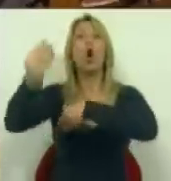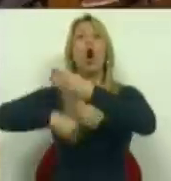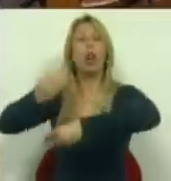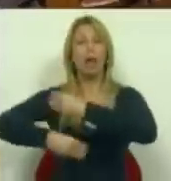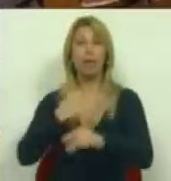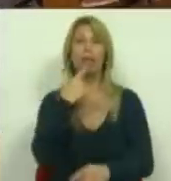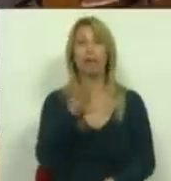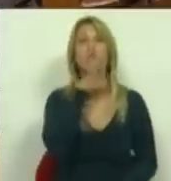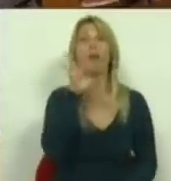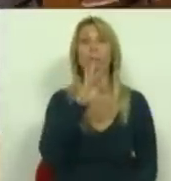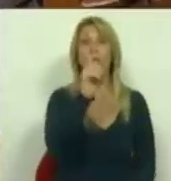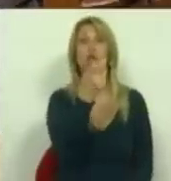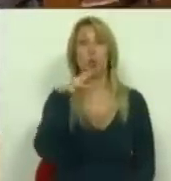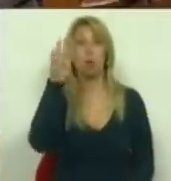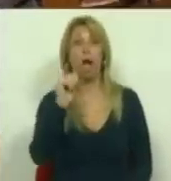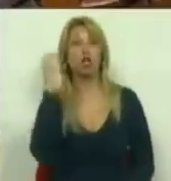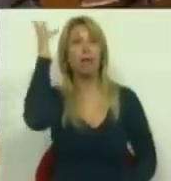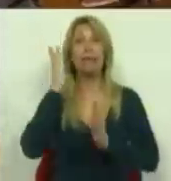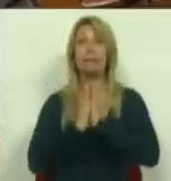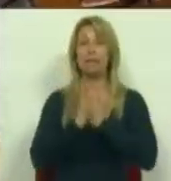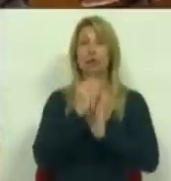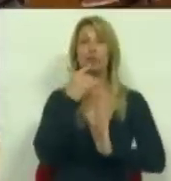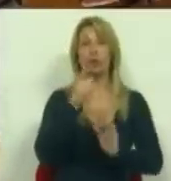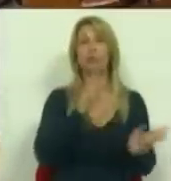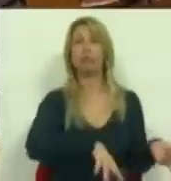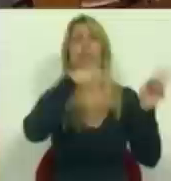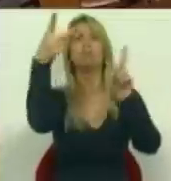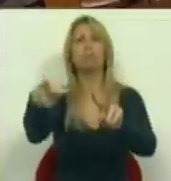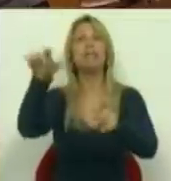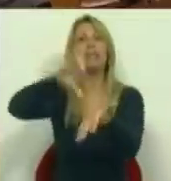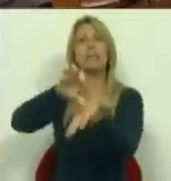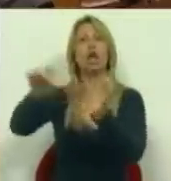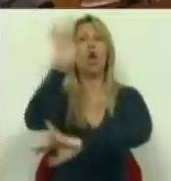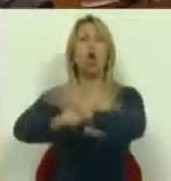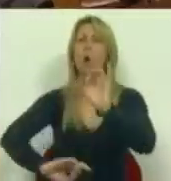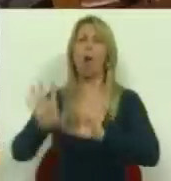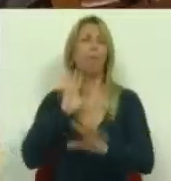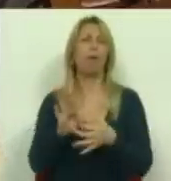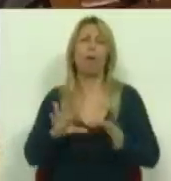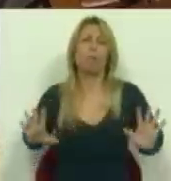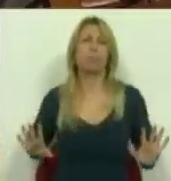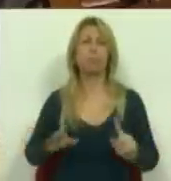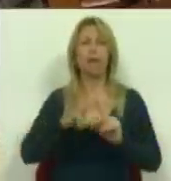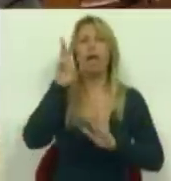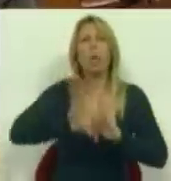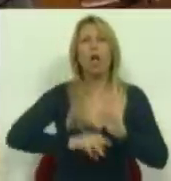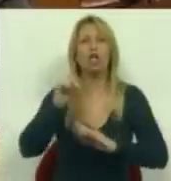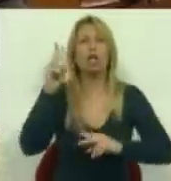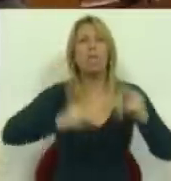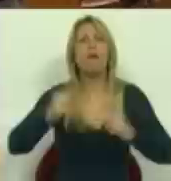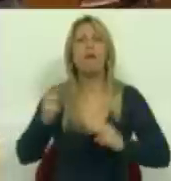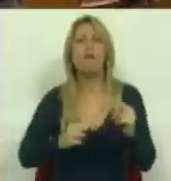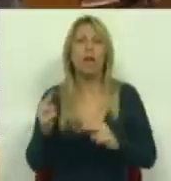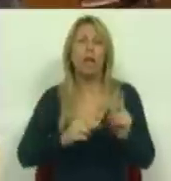que a transferência para um paraíso fiscal no centro da Europa não tem nada a ver com um regime tributário mais favorável e nós fingimos